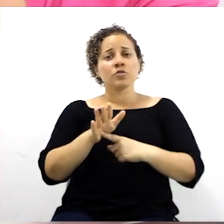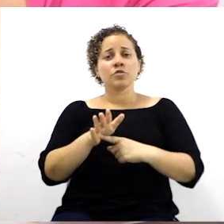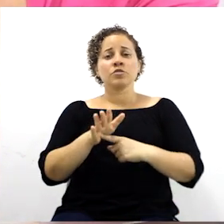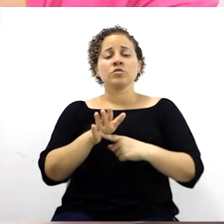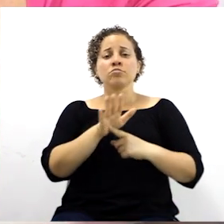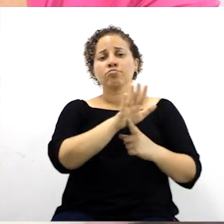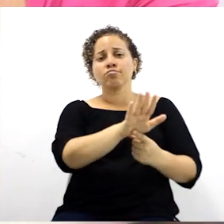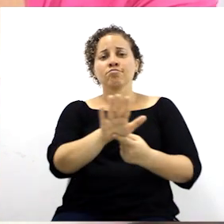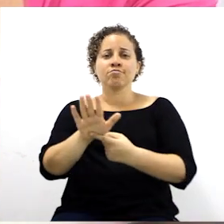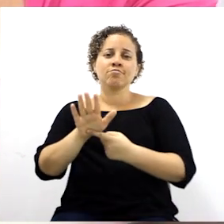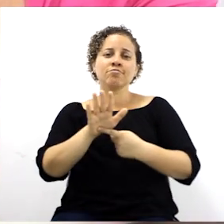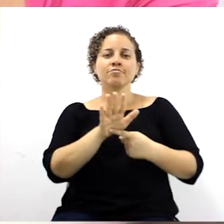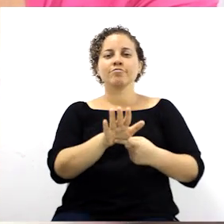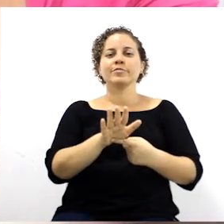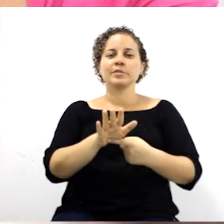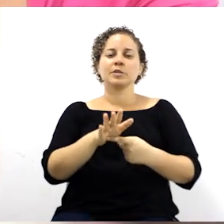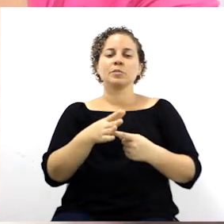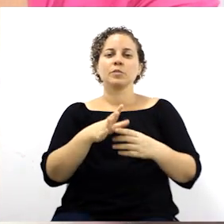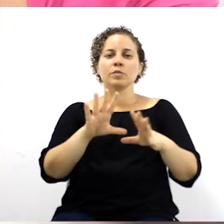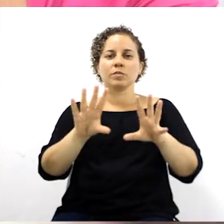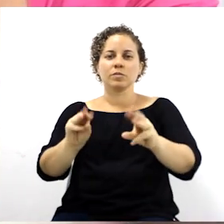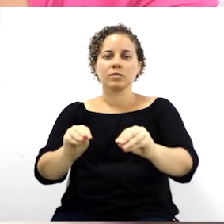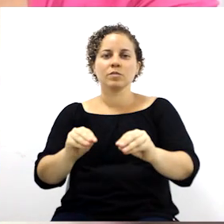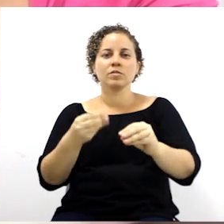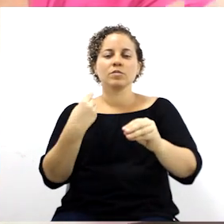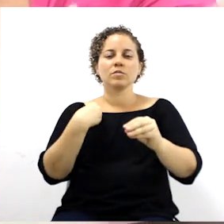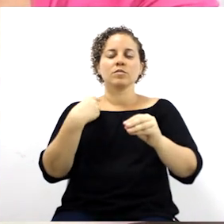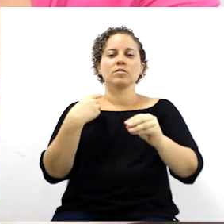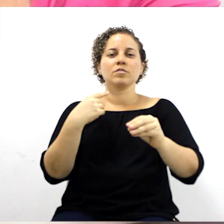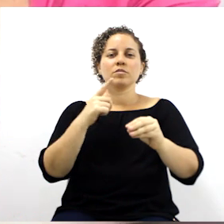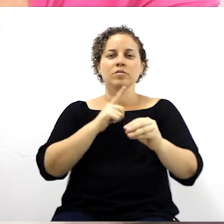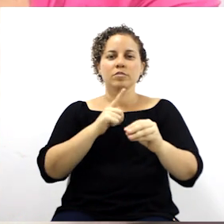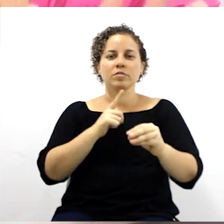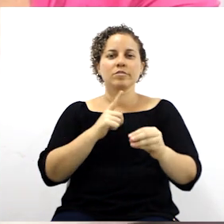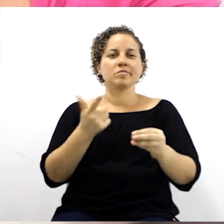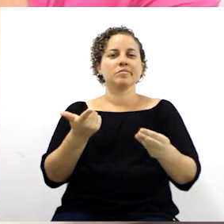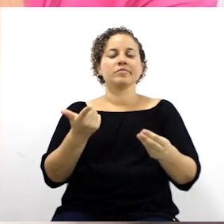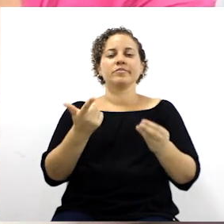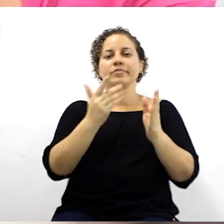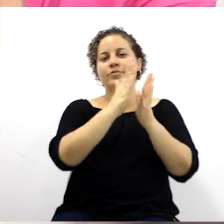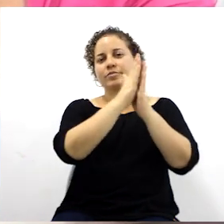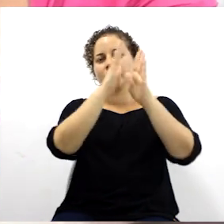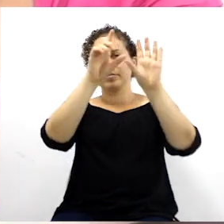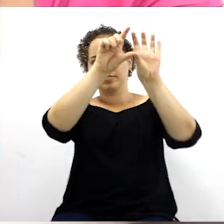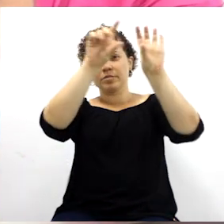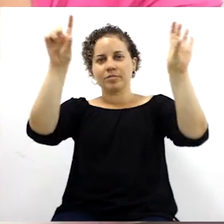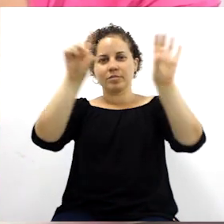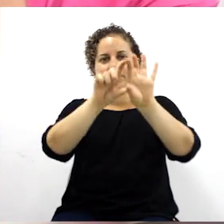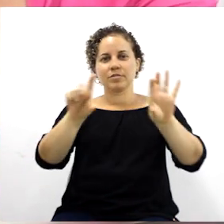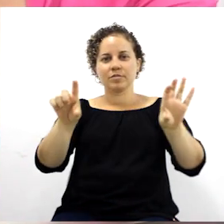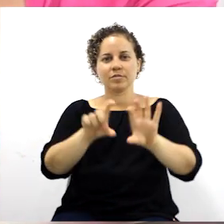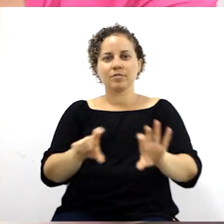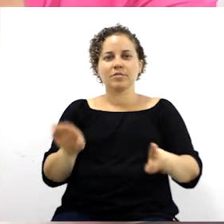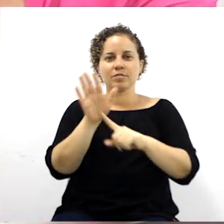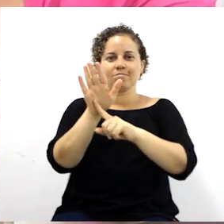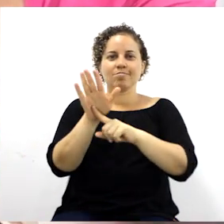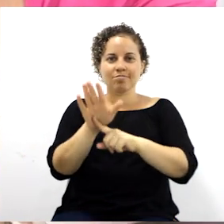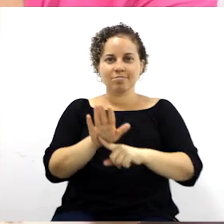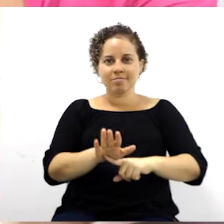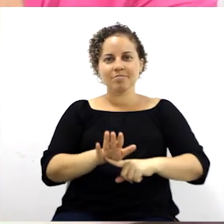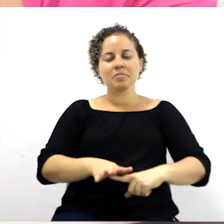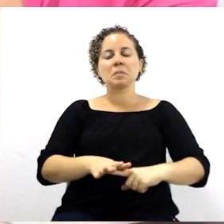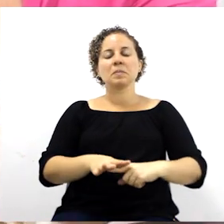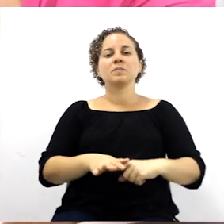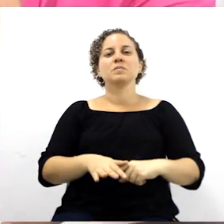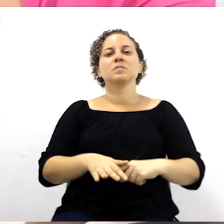termos do ponto de vista físico, pode acontecer em estantes, enfim, coisas desse tipo, estantes expositoras. Mas se a gente for pensar